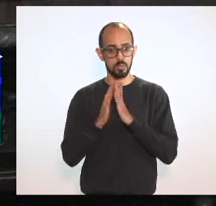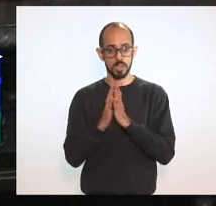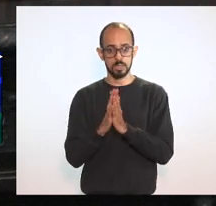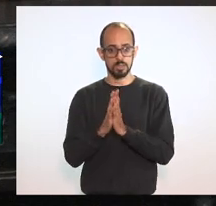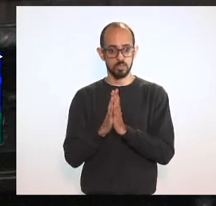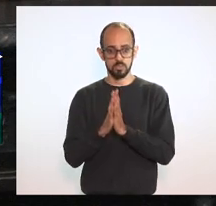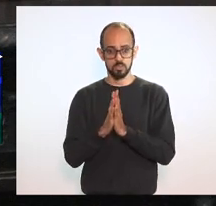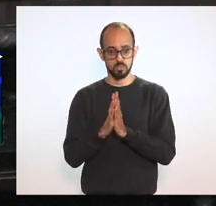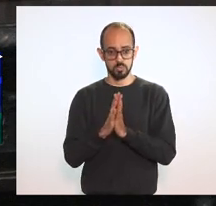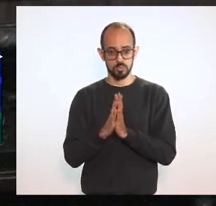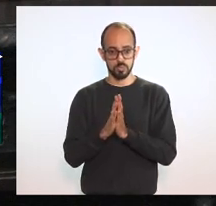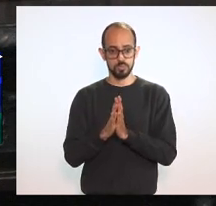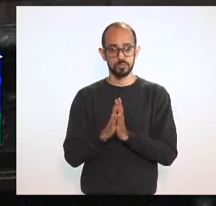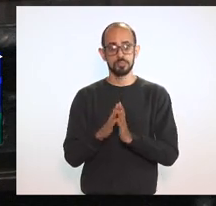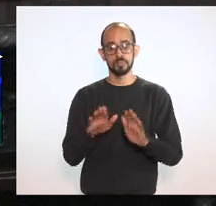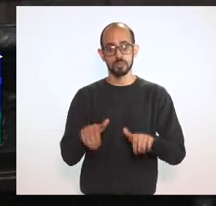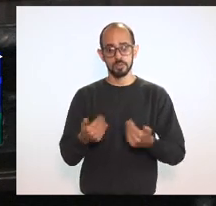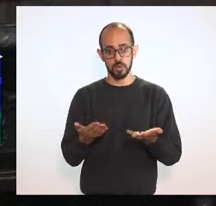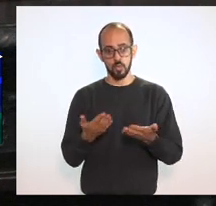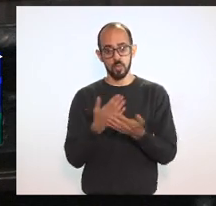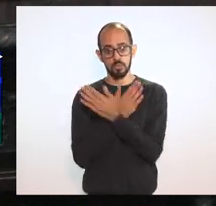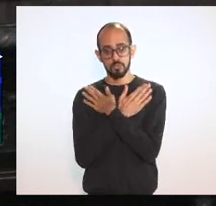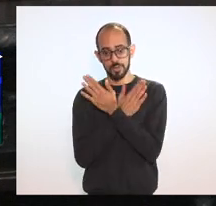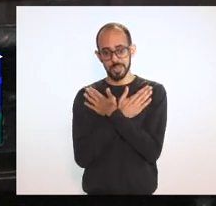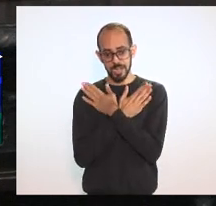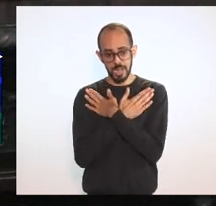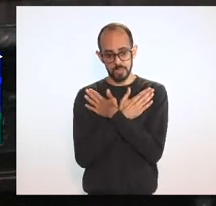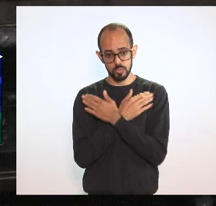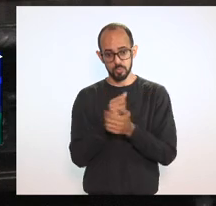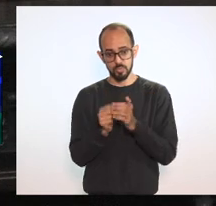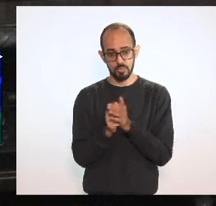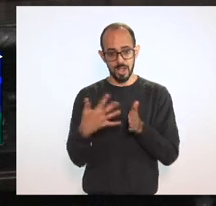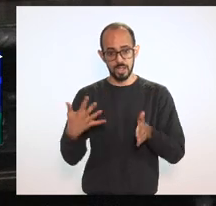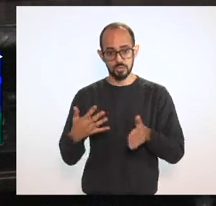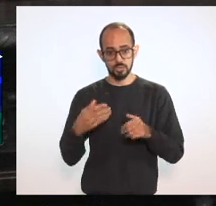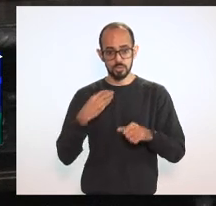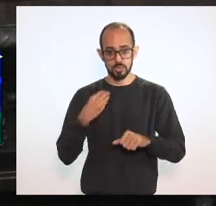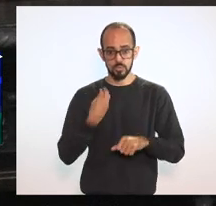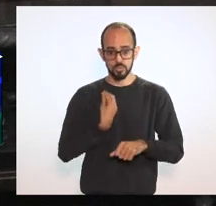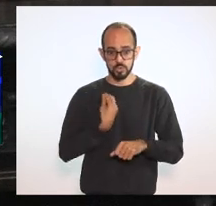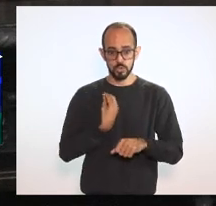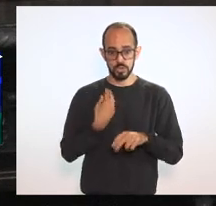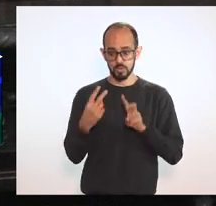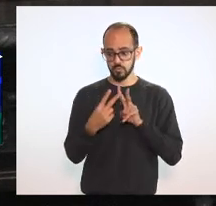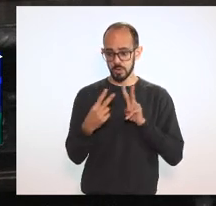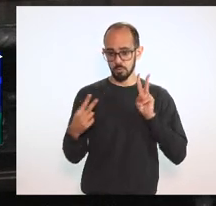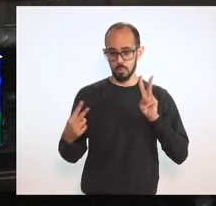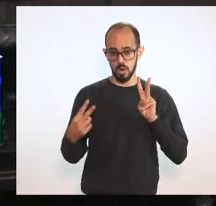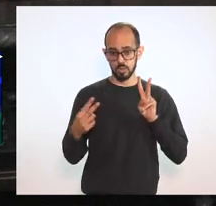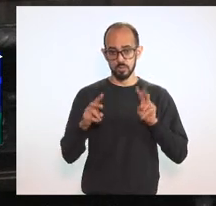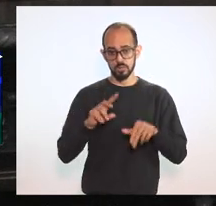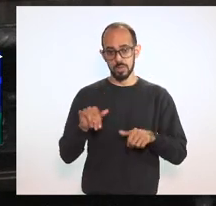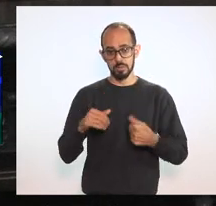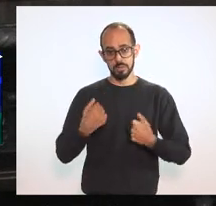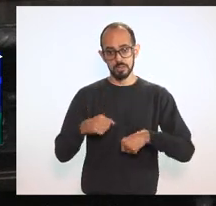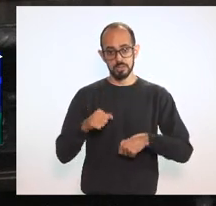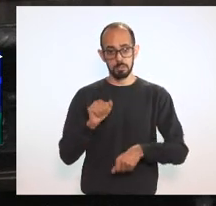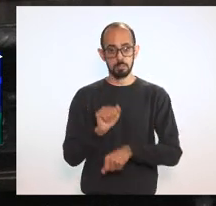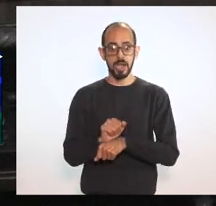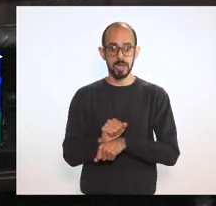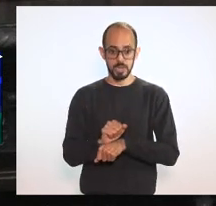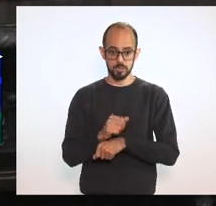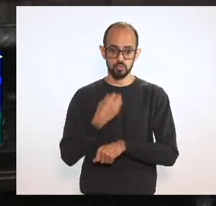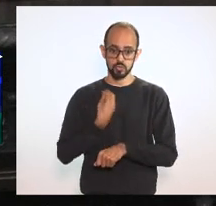enfrentamento a pandemia e com o feriado Muitas delas mesmo funcionando apenas remotamente teriam que parar de